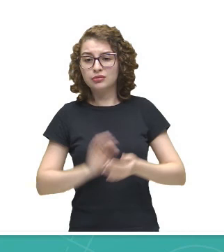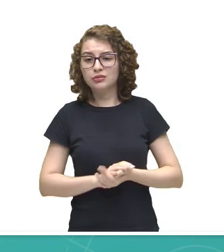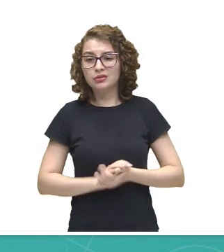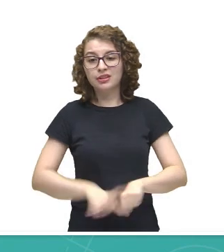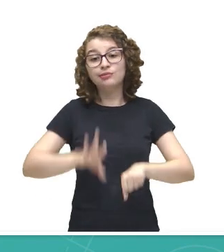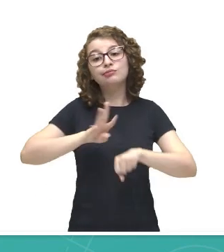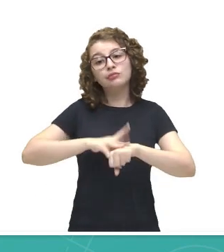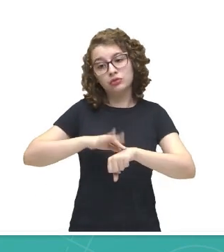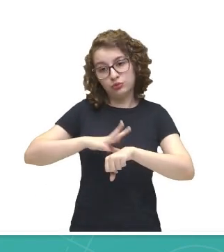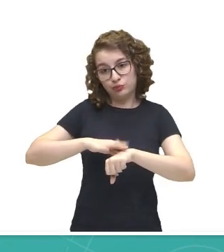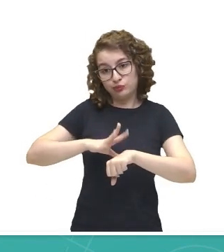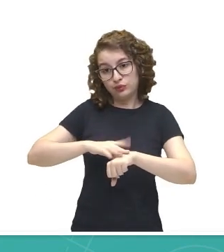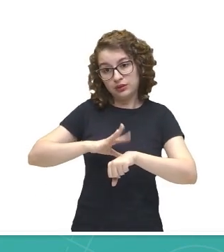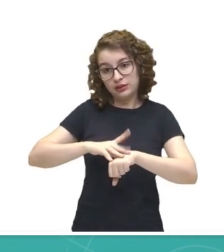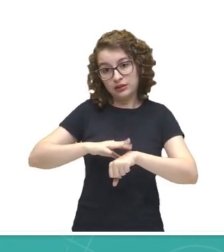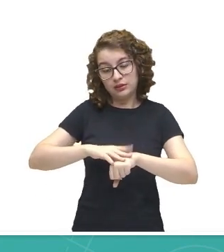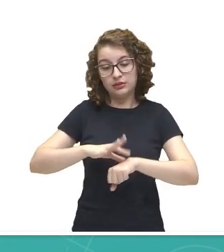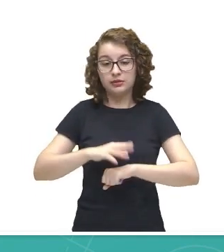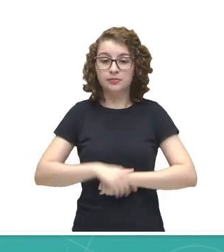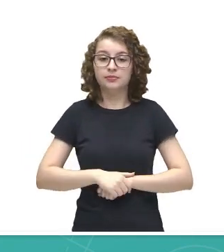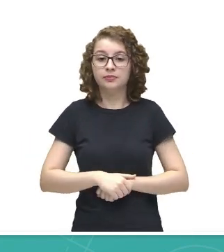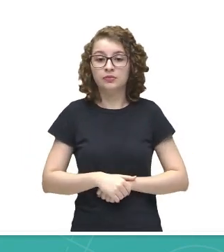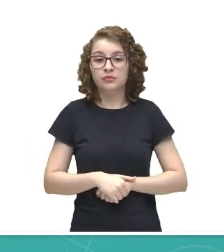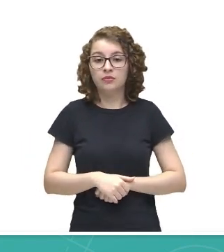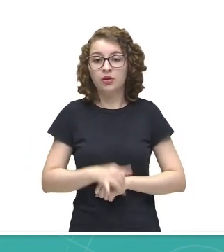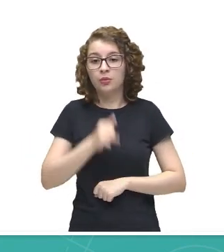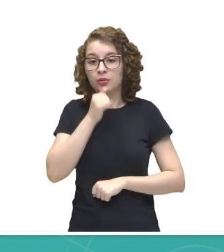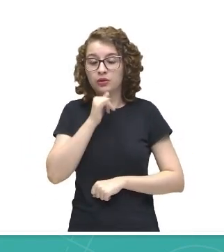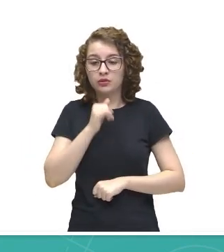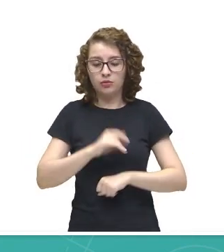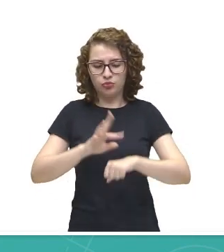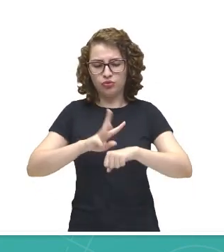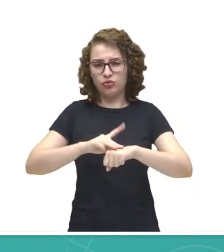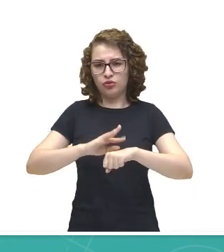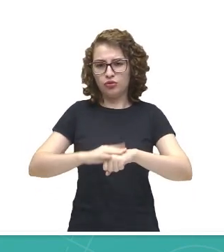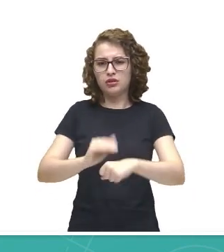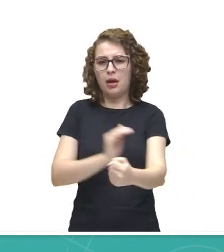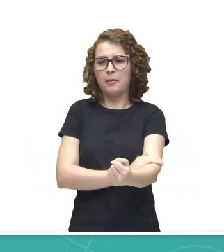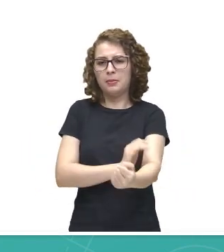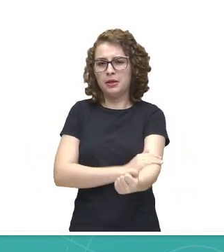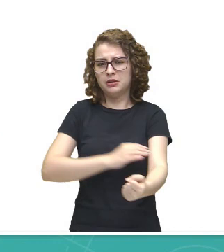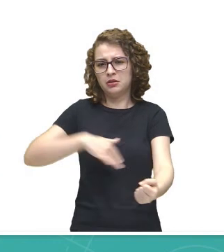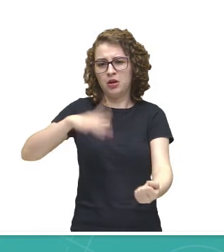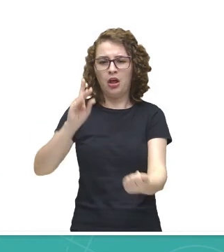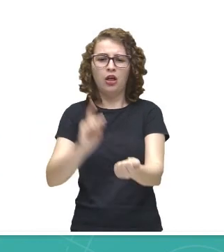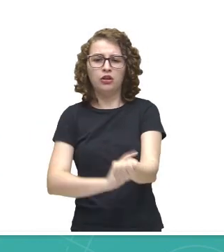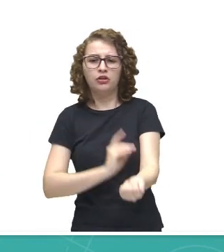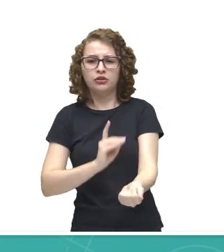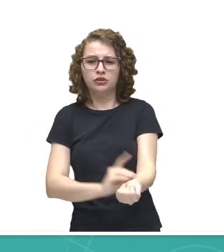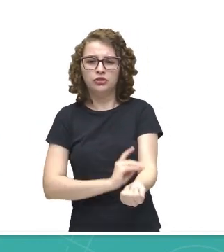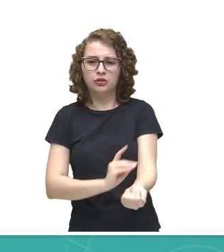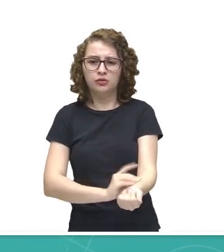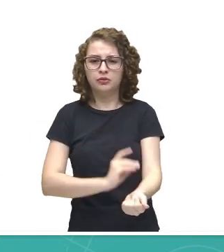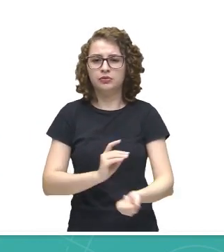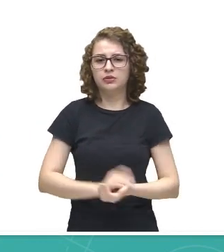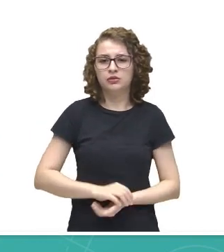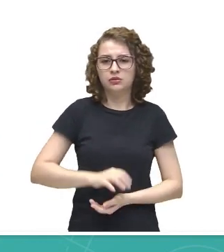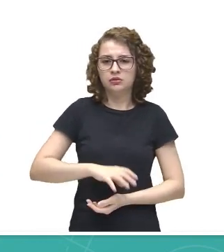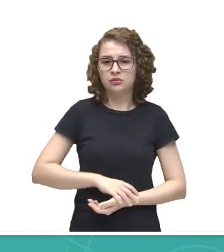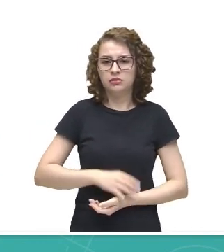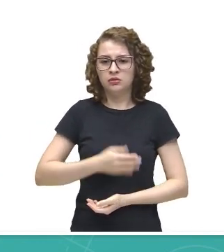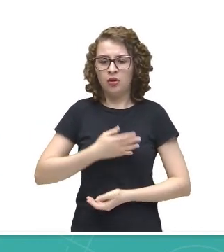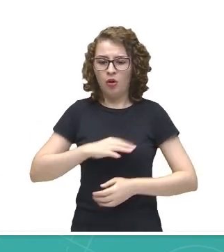manifestação doentia, tá? Como é o caso das doenças crônicas, como a hipertensão, diabetes, a